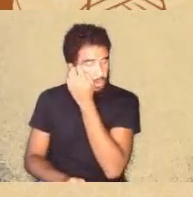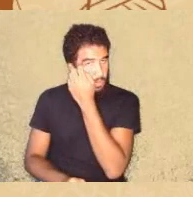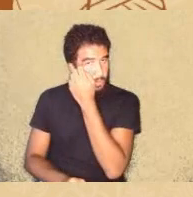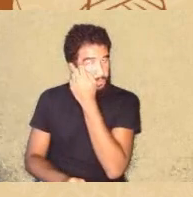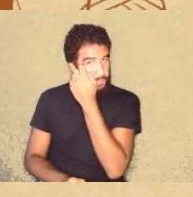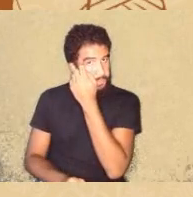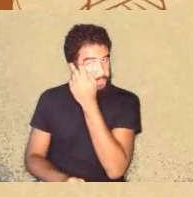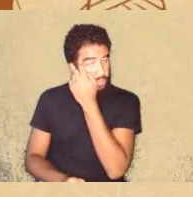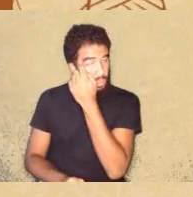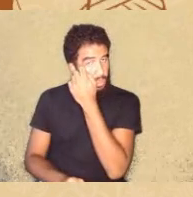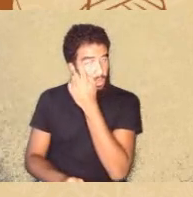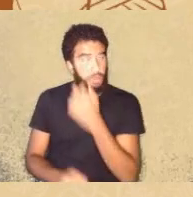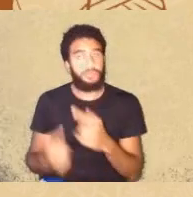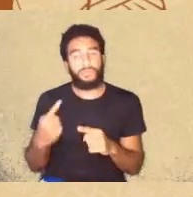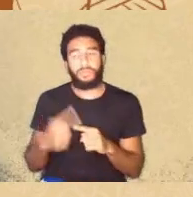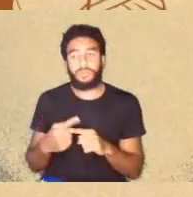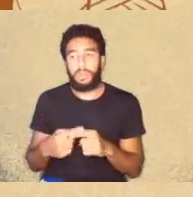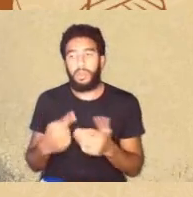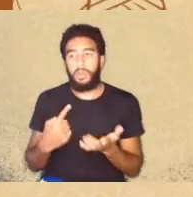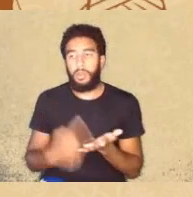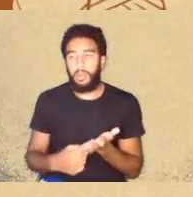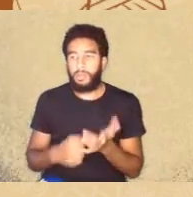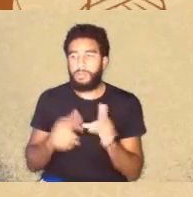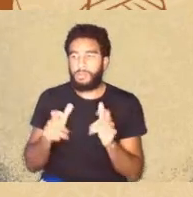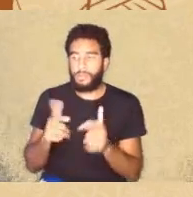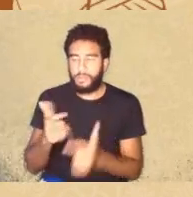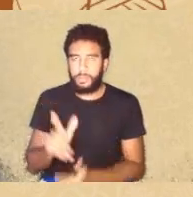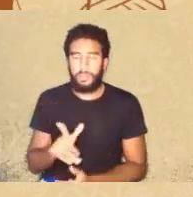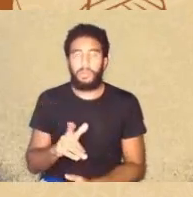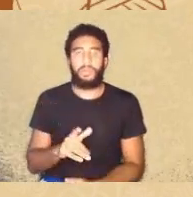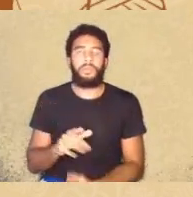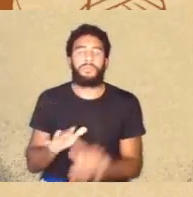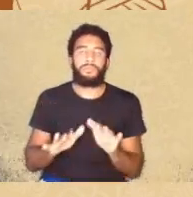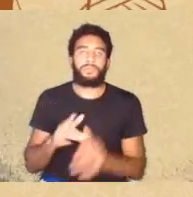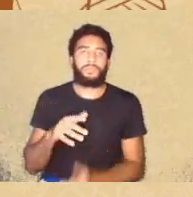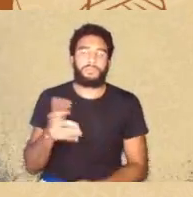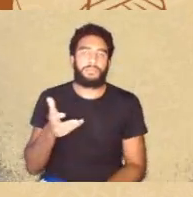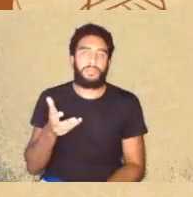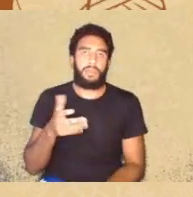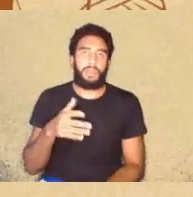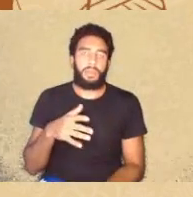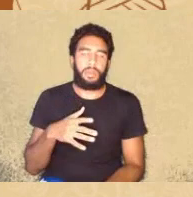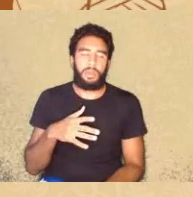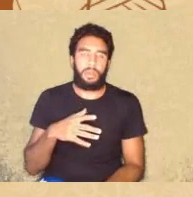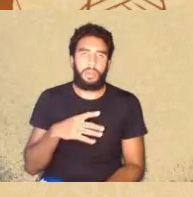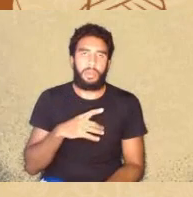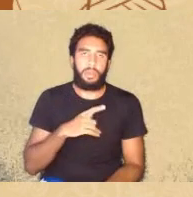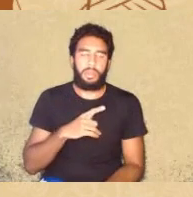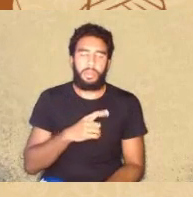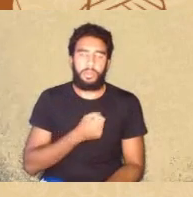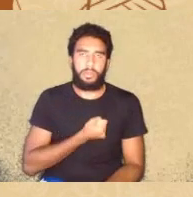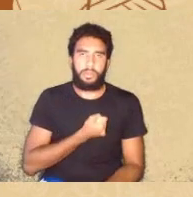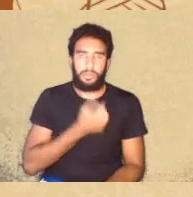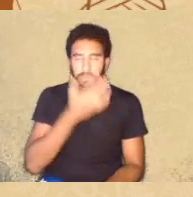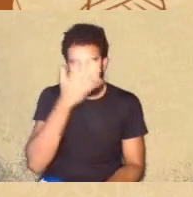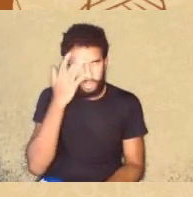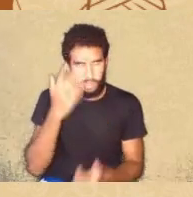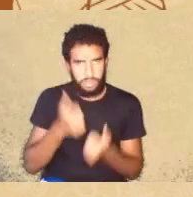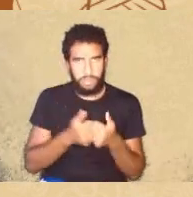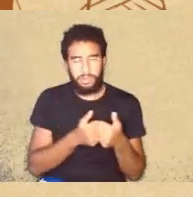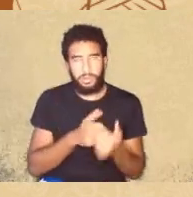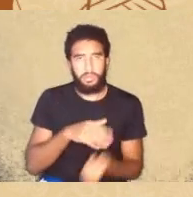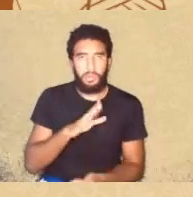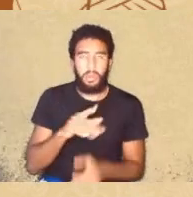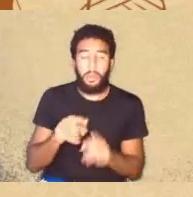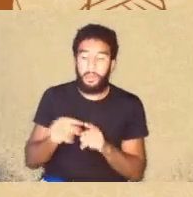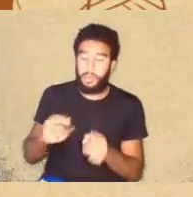e é muito mais a função de aumentar o número de seguidores do que de realmente fazer uma função de promoção